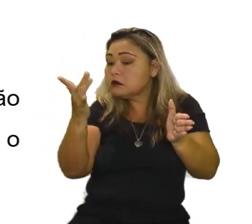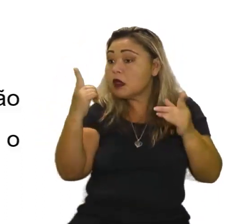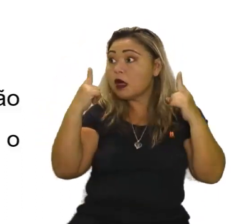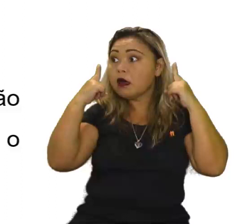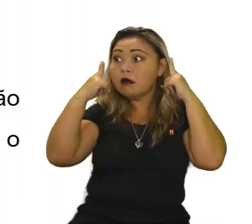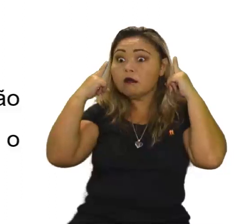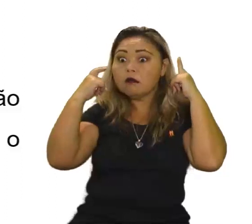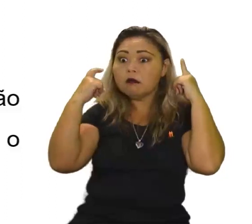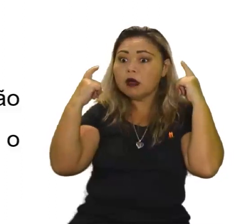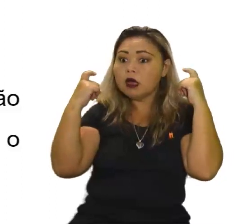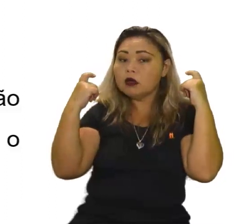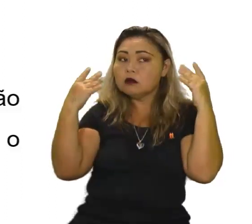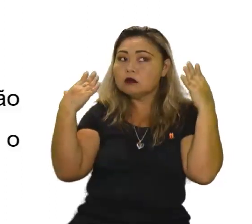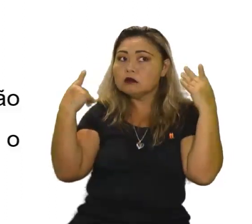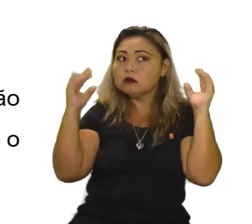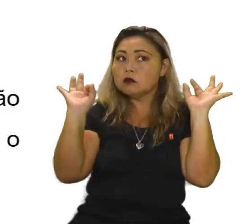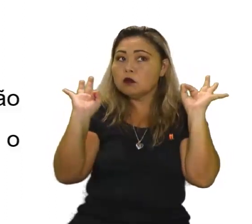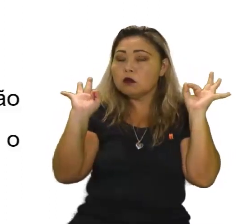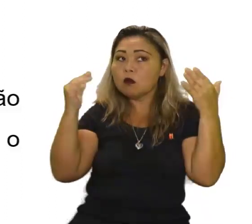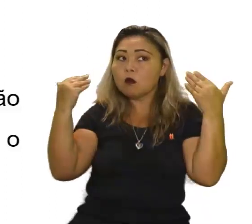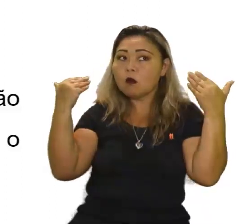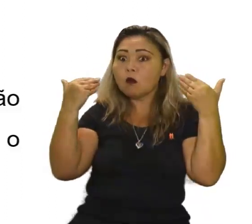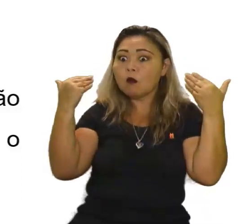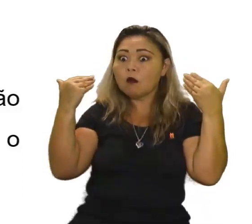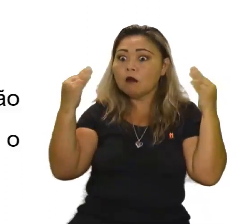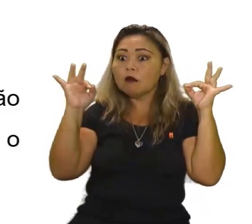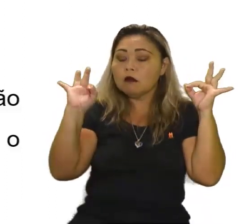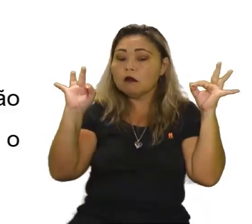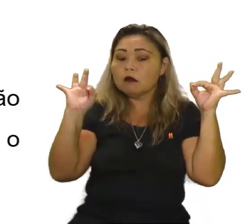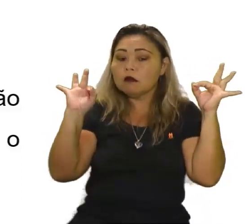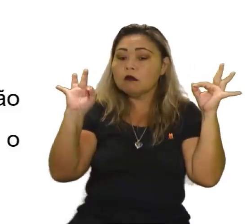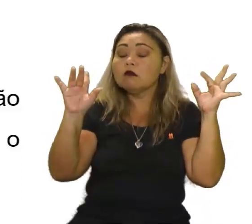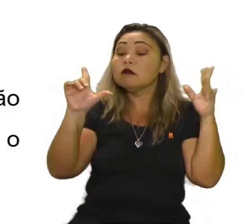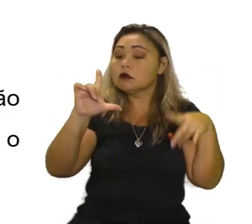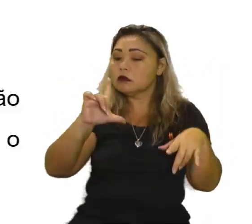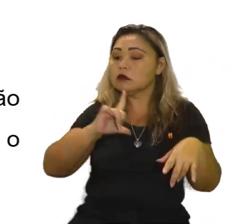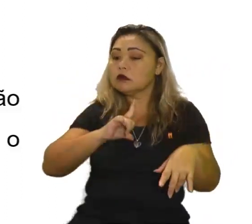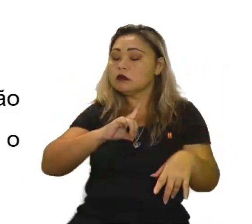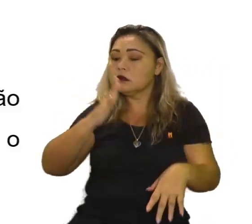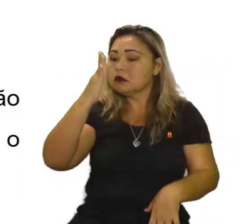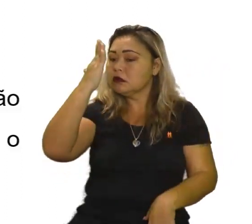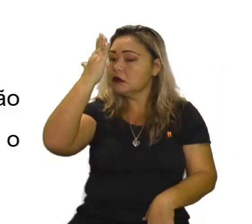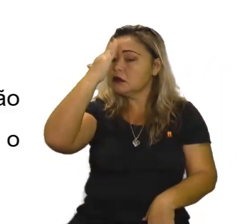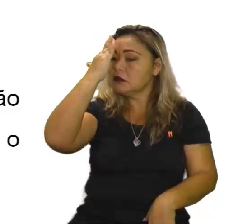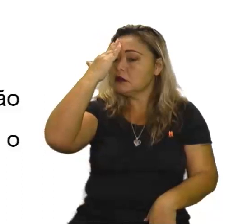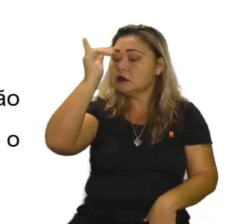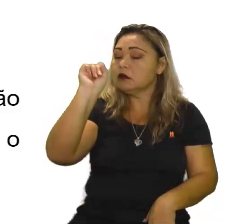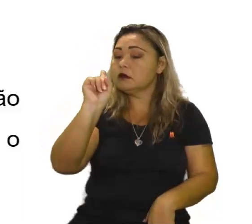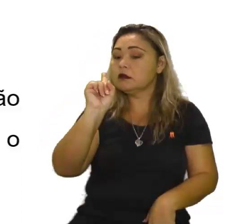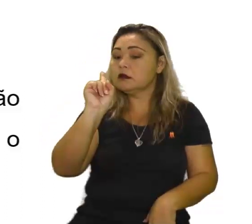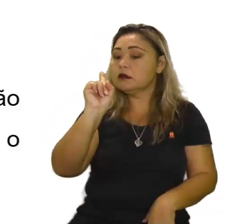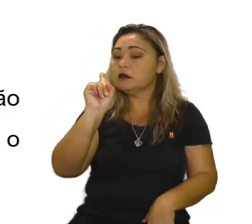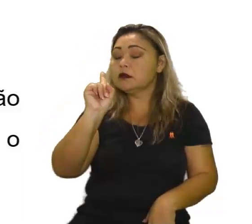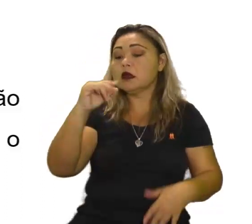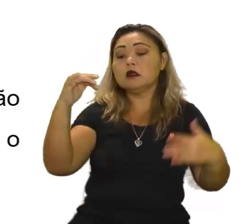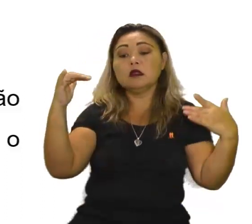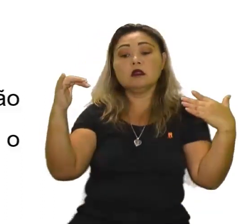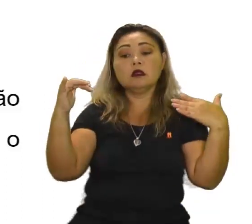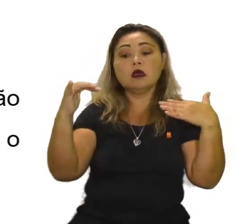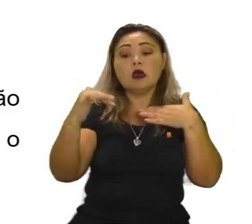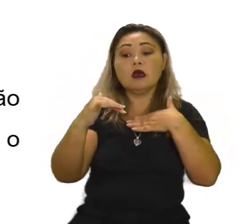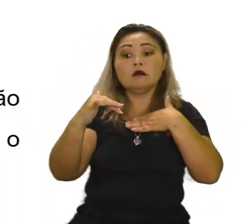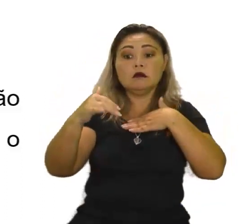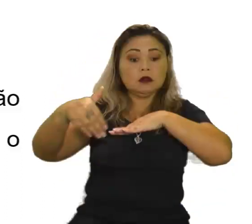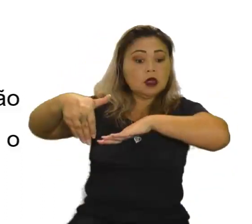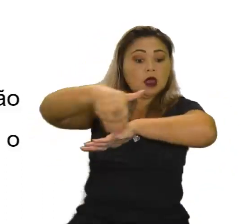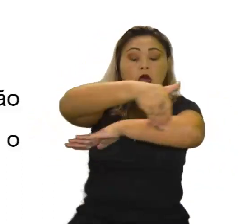Barulho não vai interferir e tem que ter conhecimento, eu não ia falar trânsito, mas da